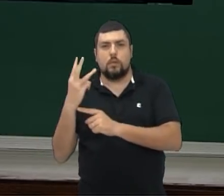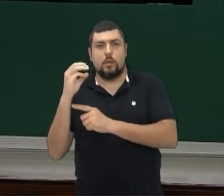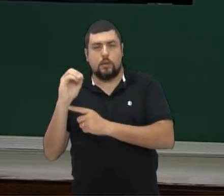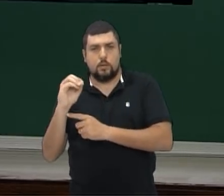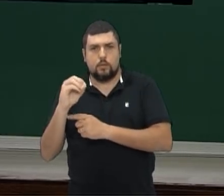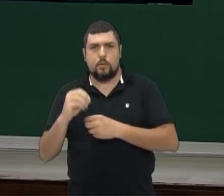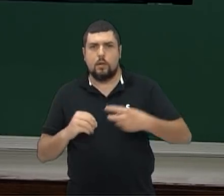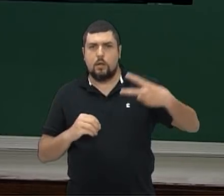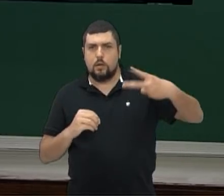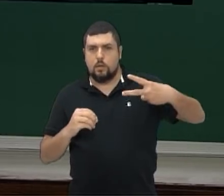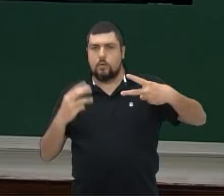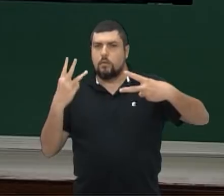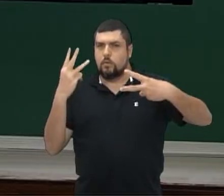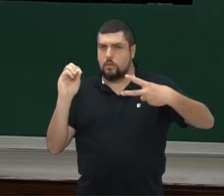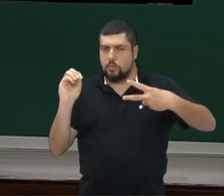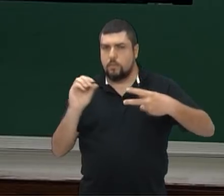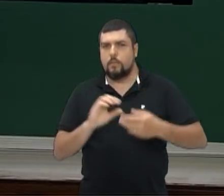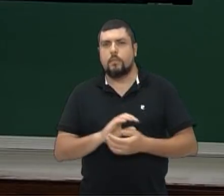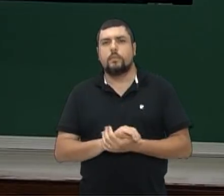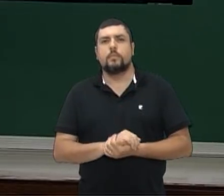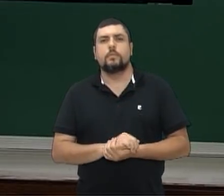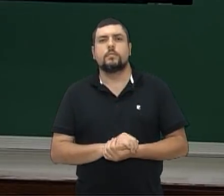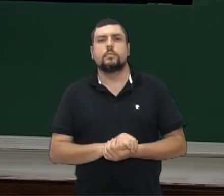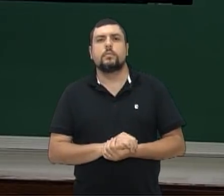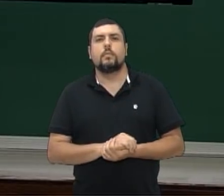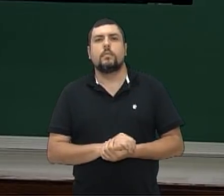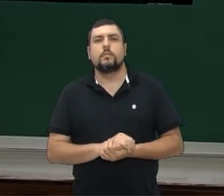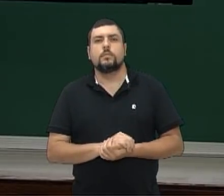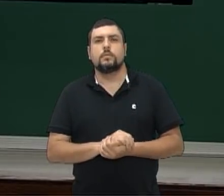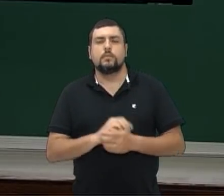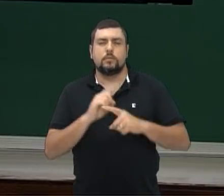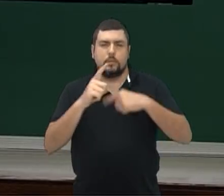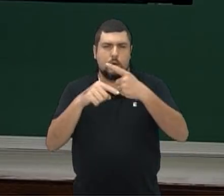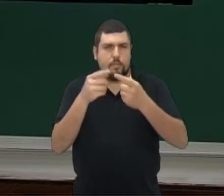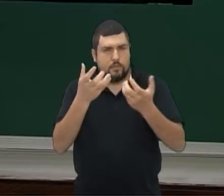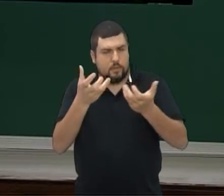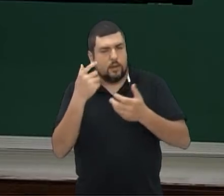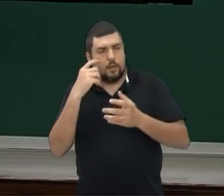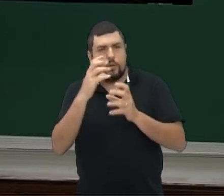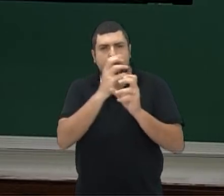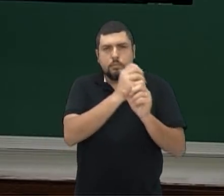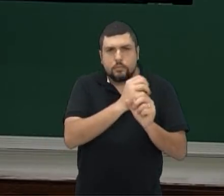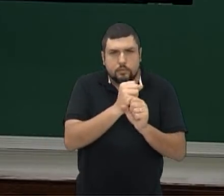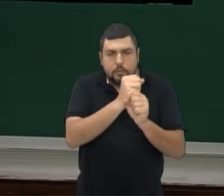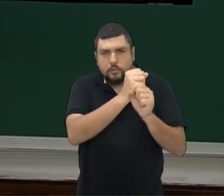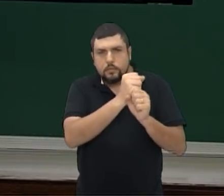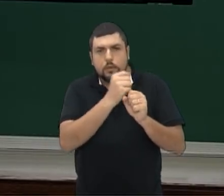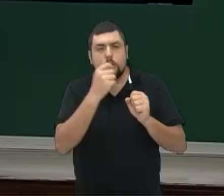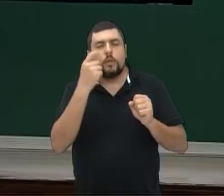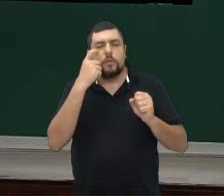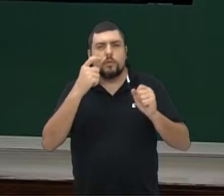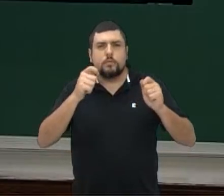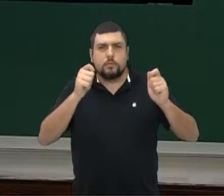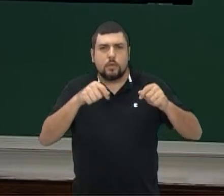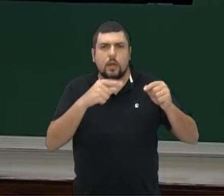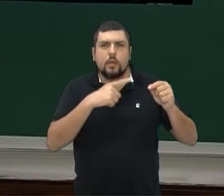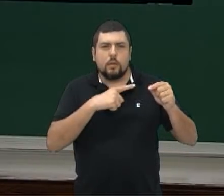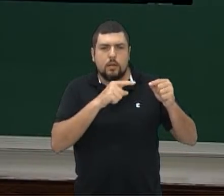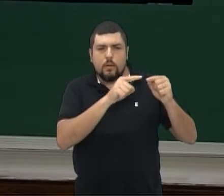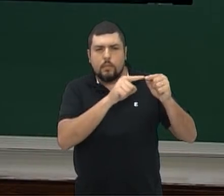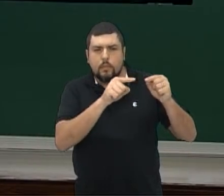aqui, 2, é 30. Se você quiser contar depois, você vai ver que dá 30 risquinhos para